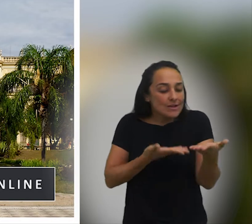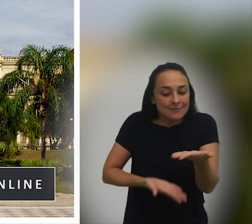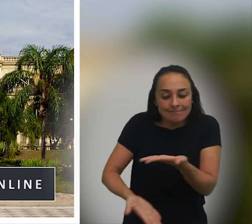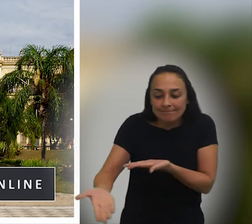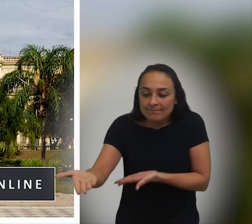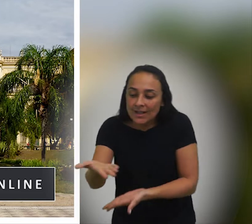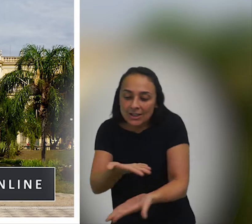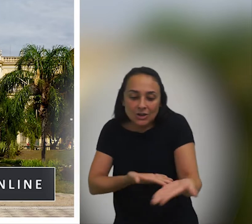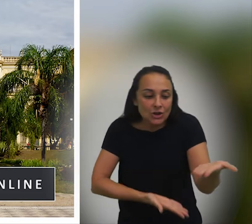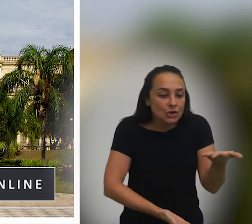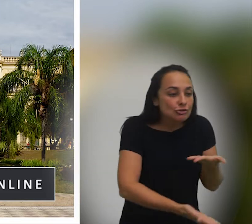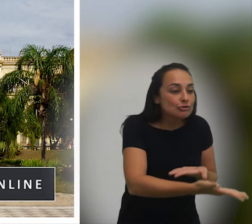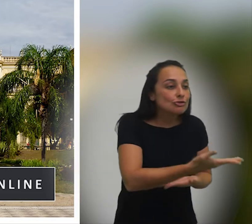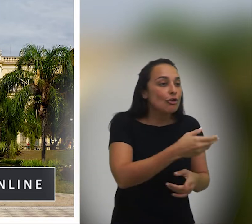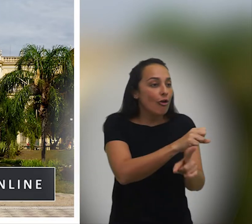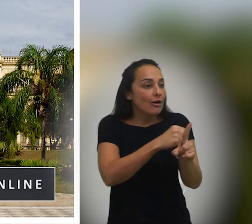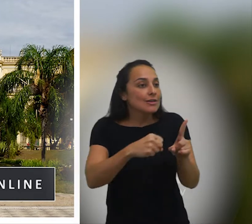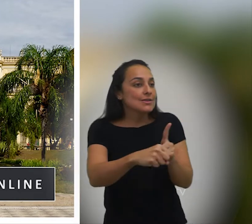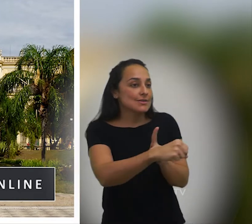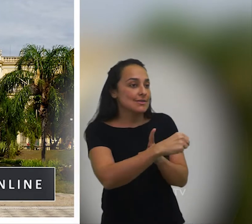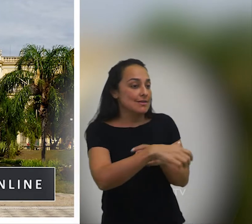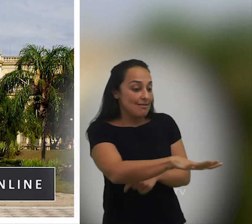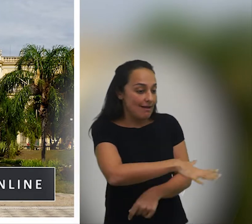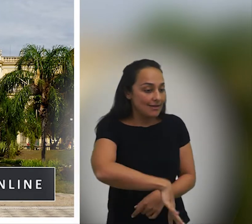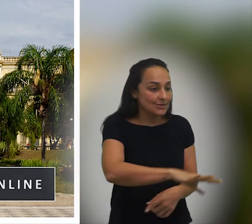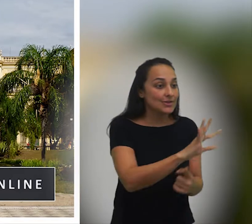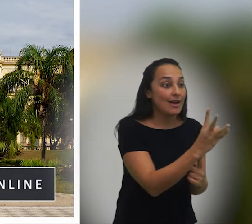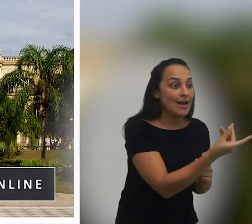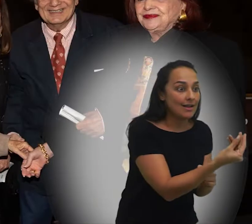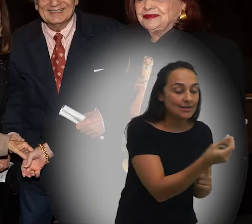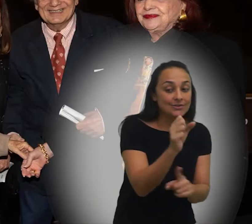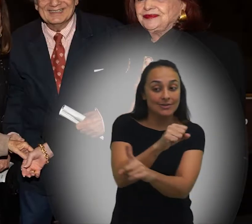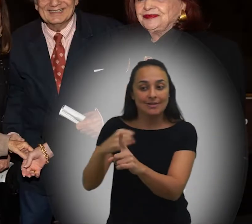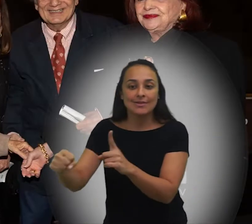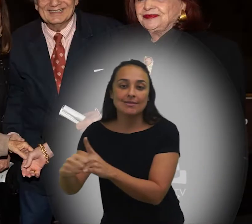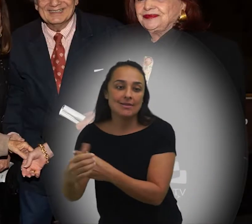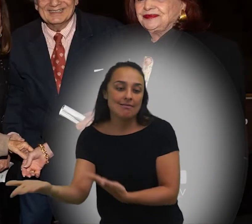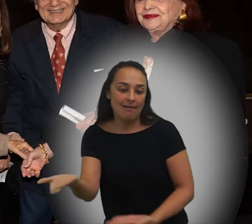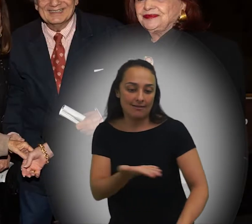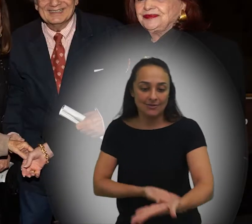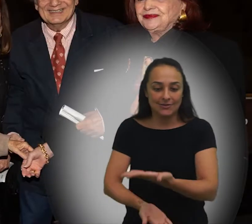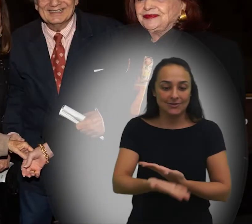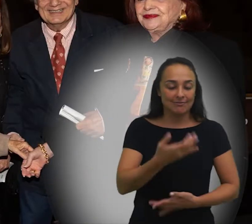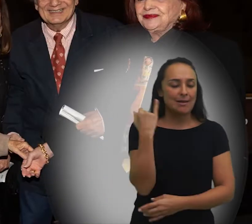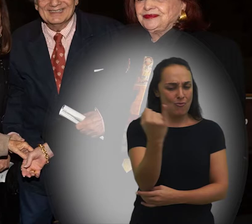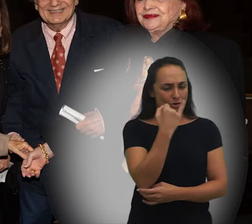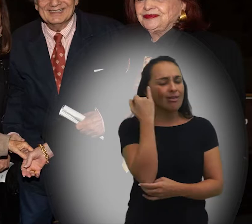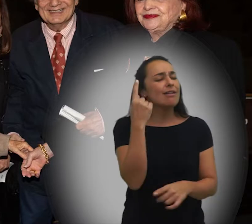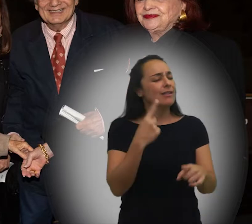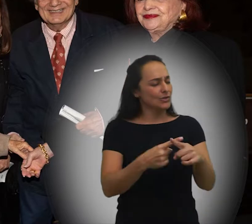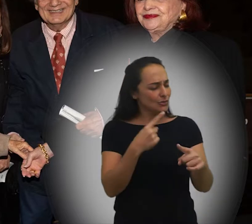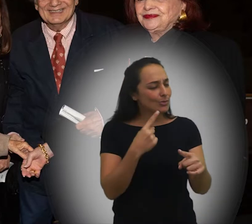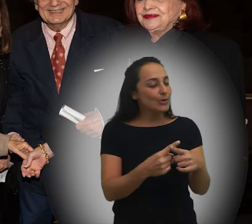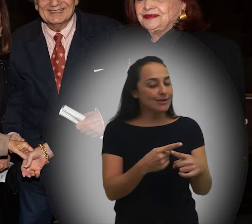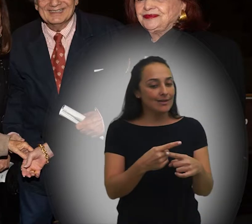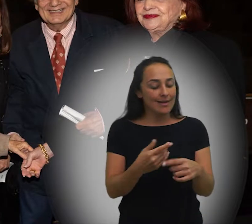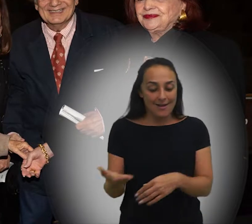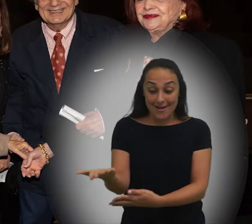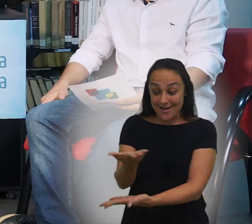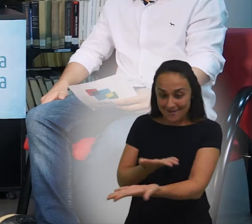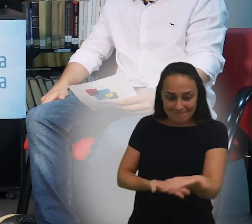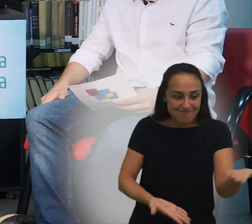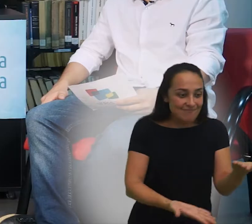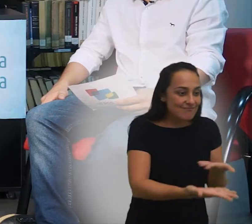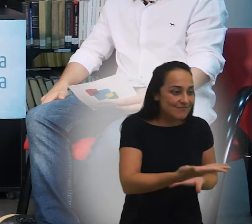campo artístico e a sociedade, né? Ela é muito importante porque, ao fazer esse trânsito, ela obtém